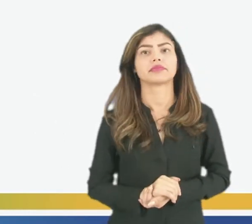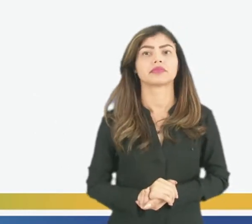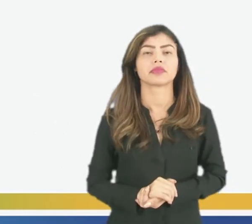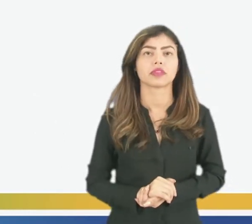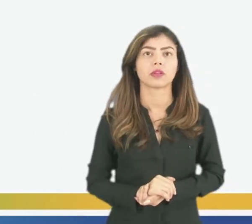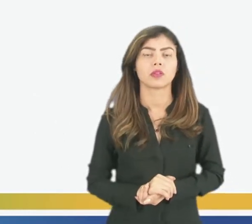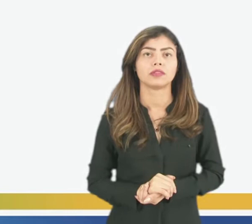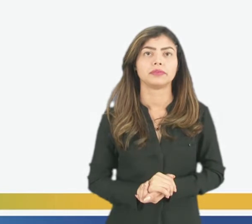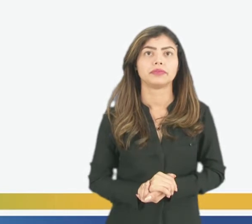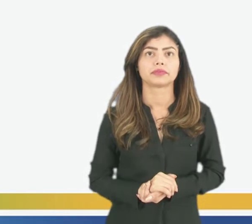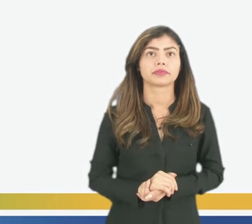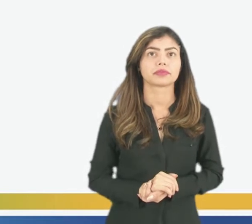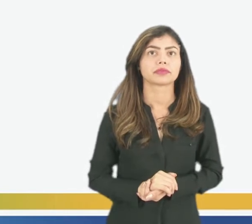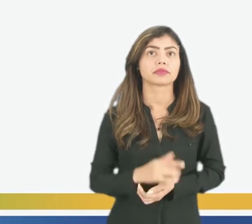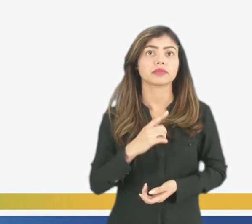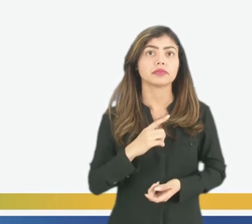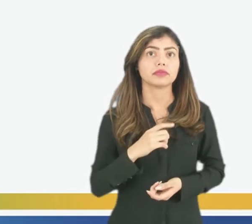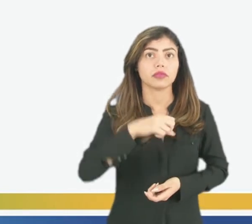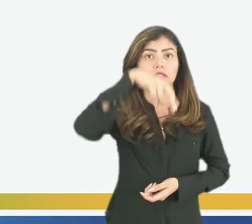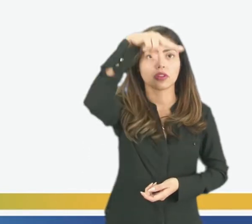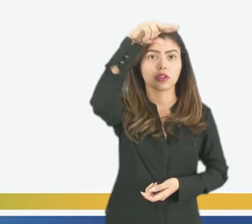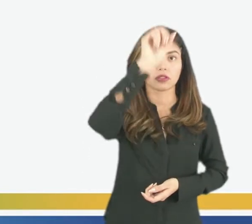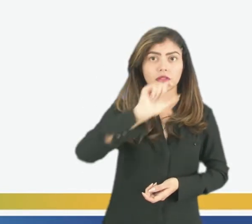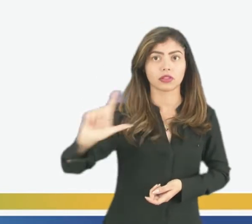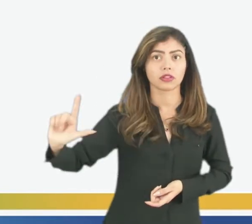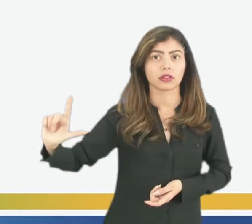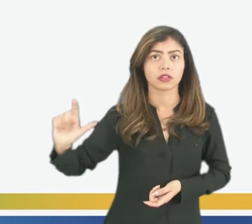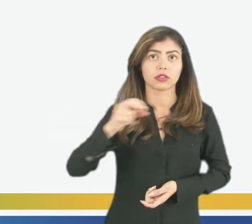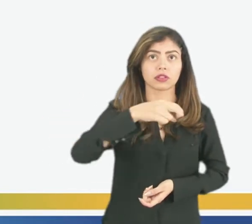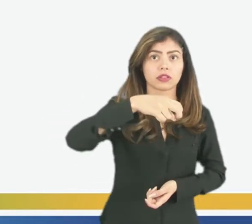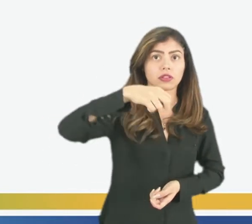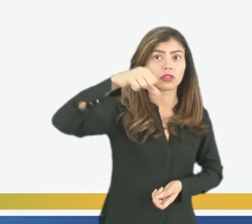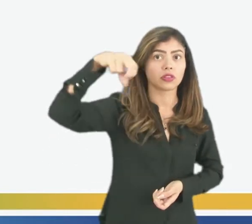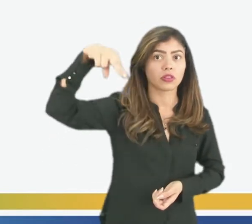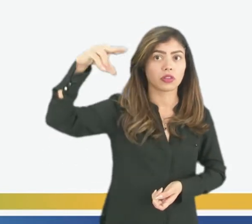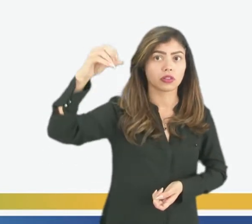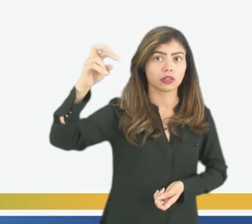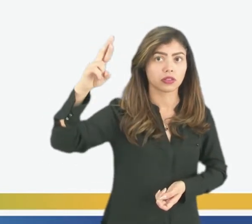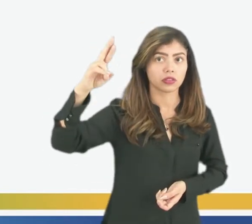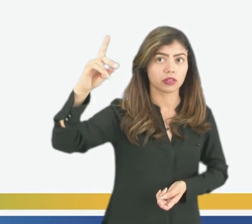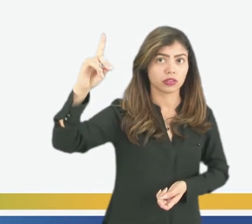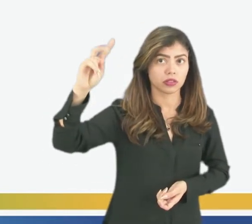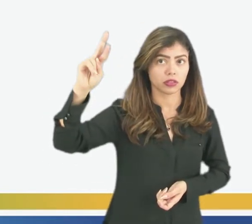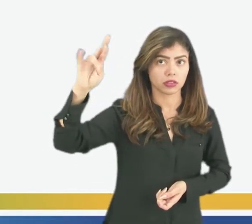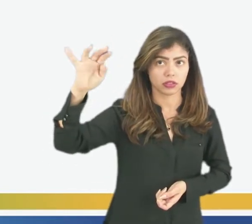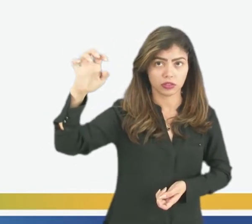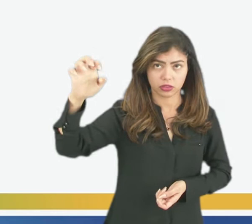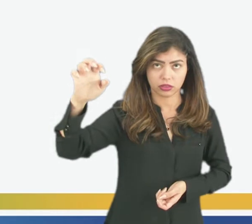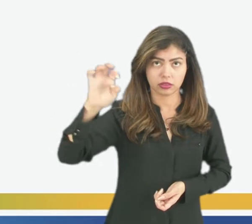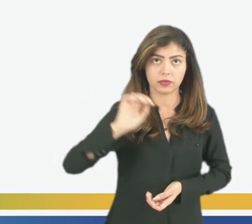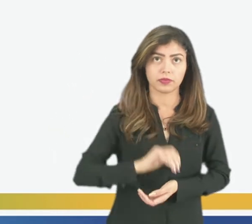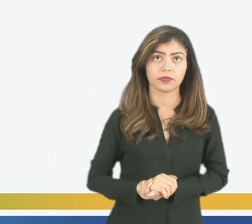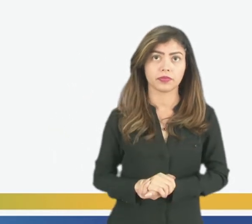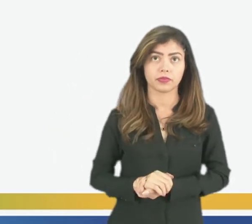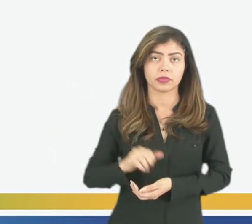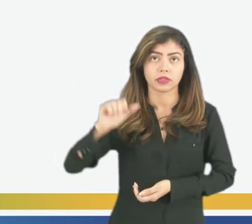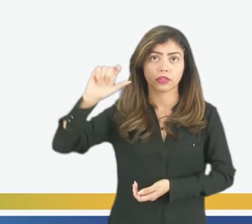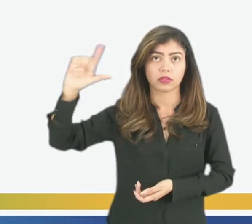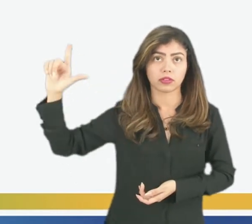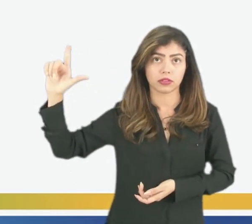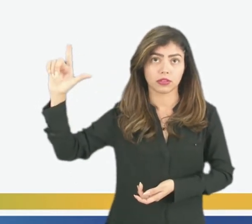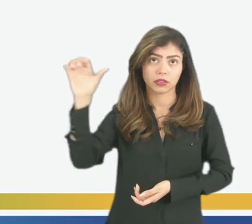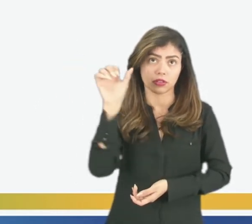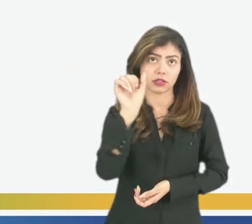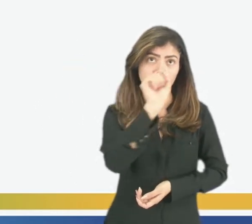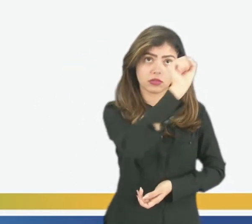nós podemos dizer que entre o norte e o leste, nós temos o nordeste. E entre o norte